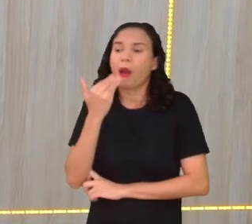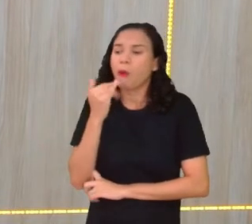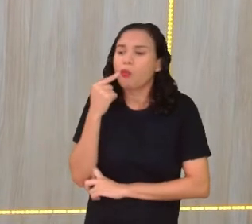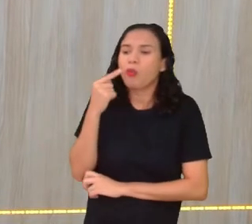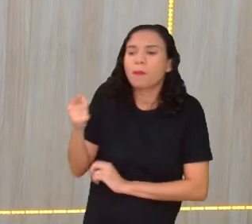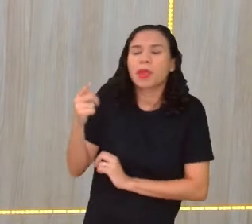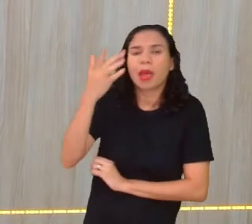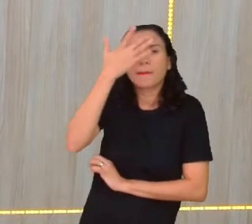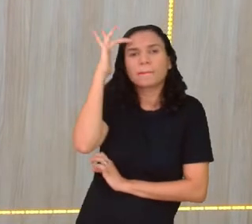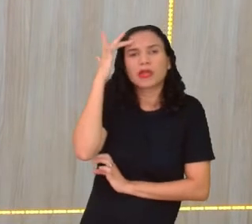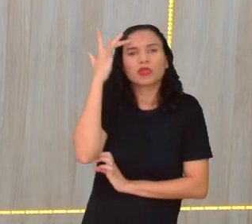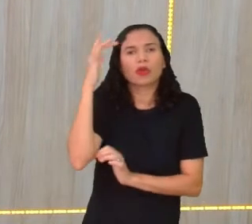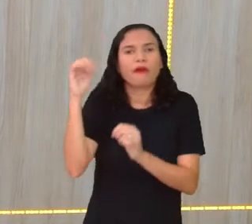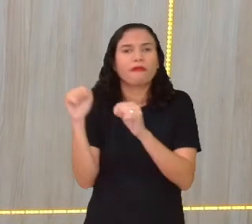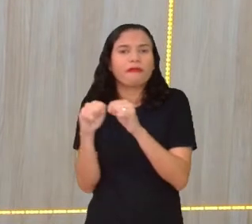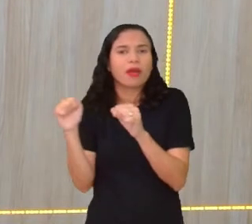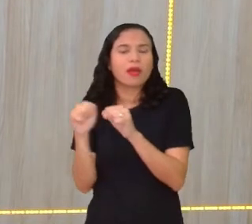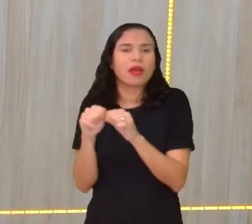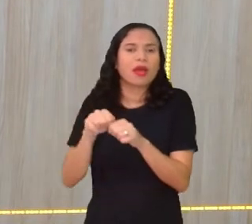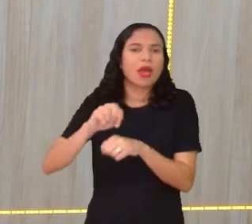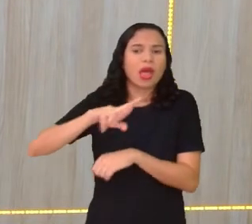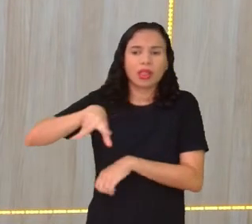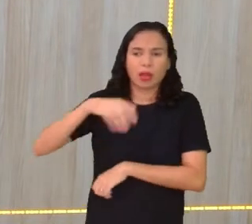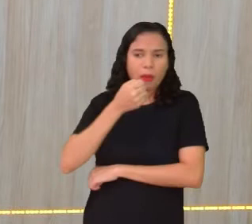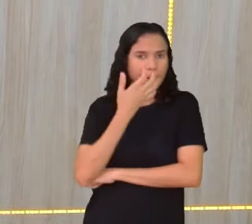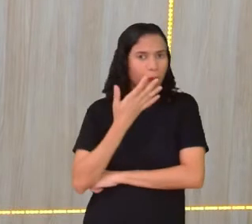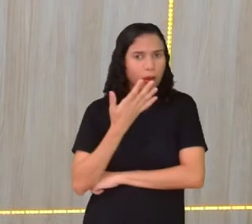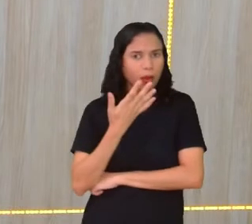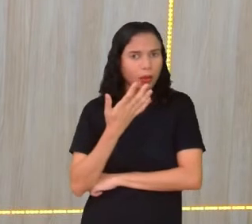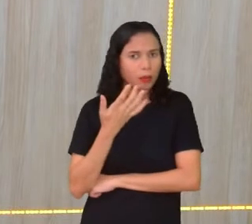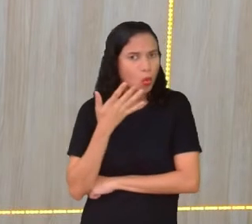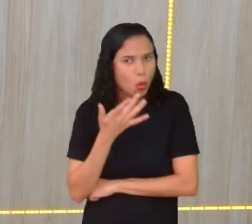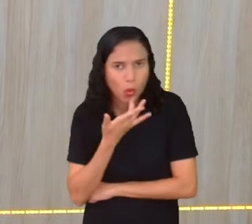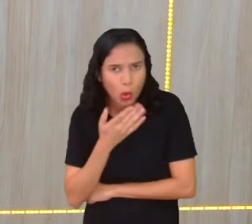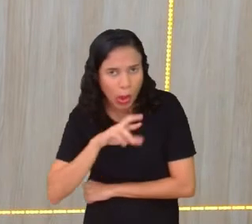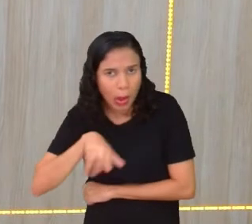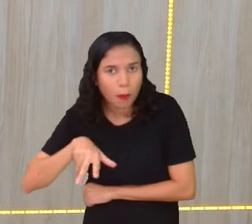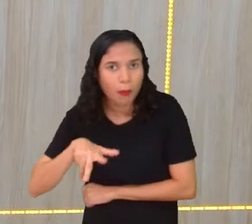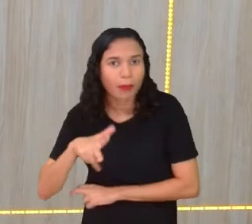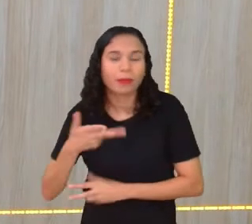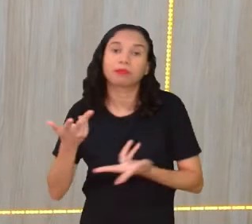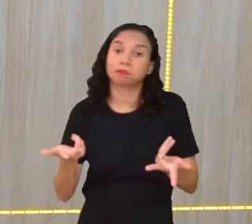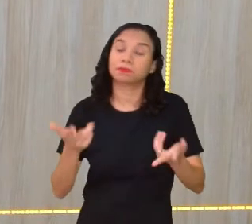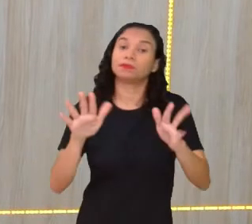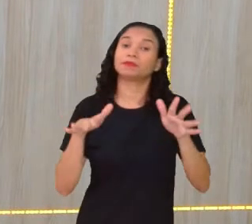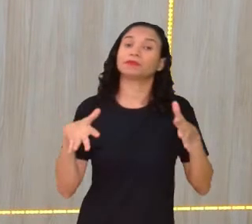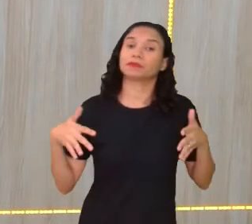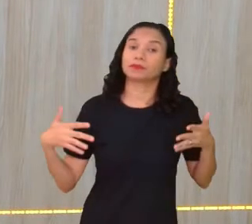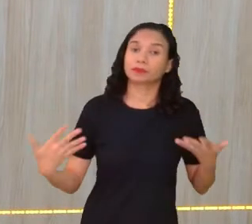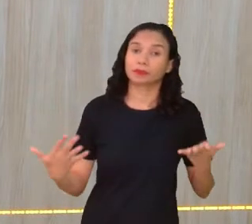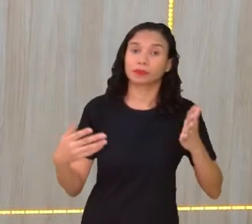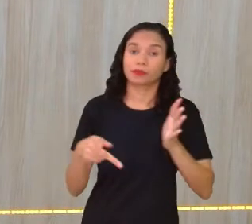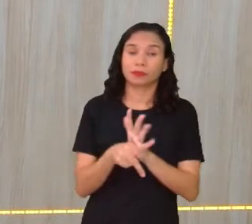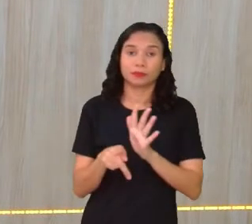que a pessoa fez e ofereceu para ela não presta, né, não estava gostosa, certo? Então,